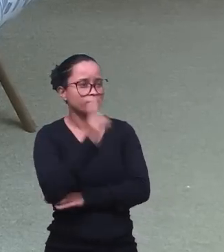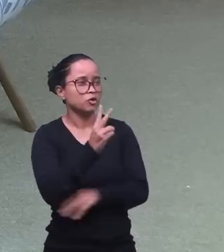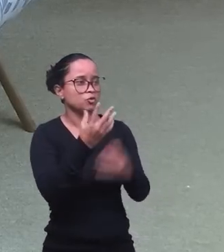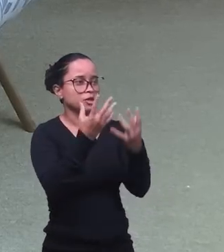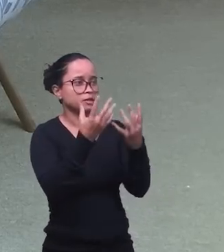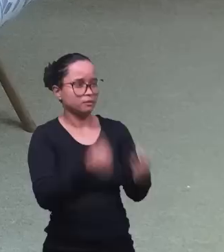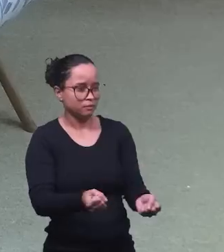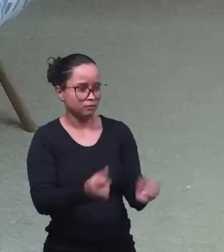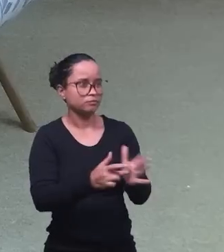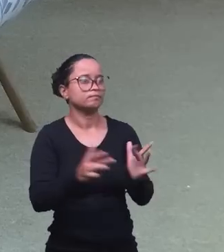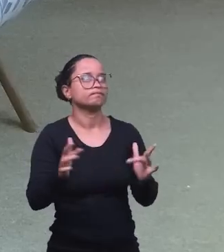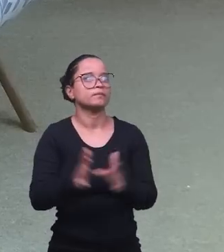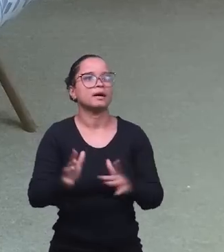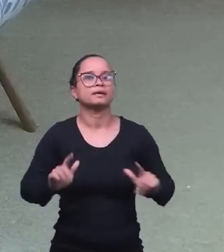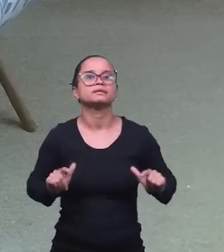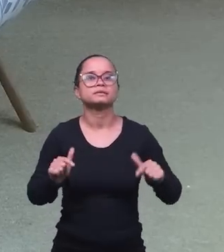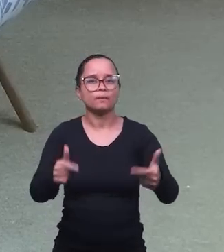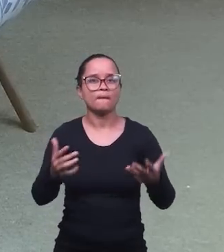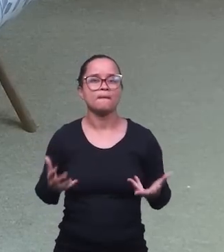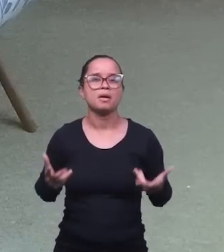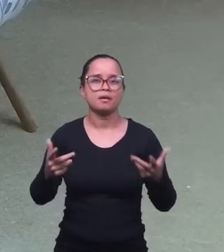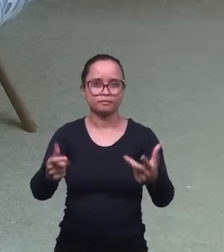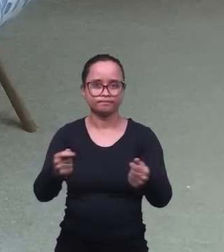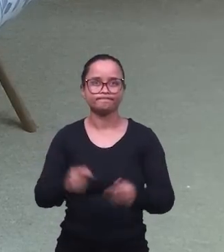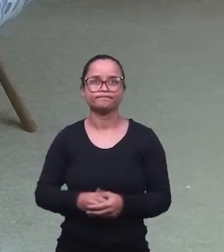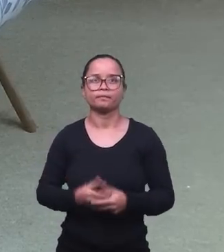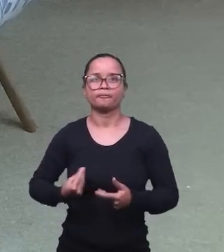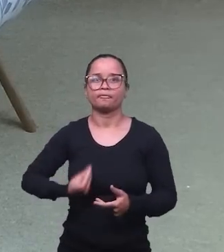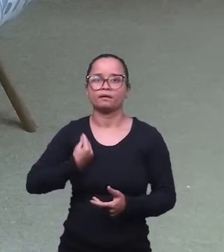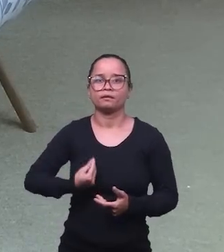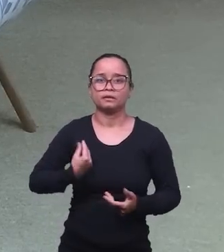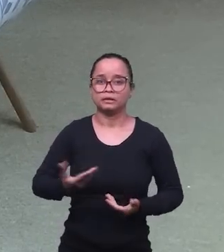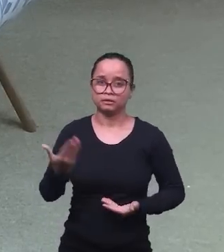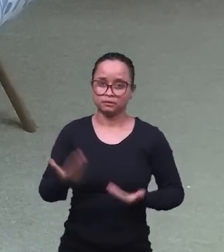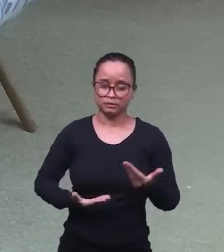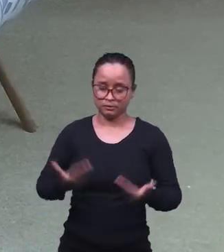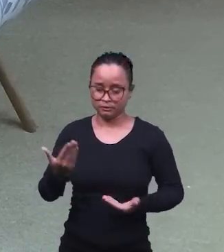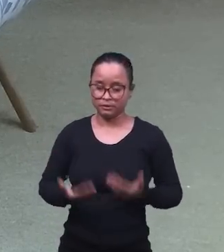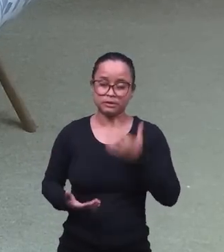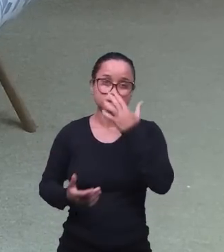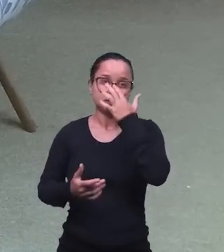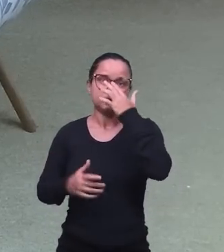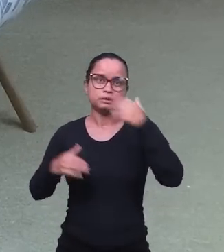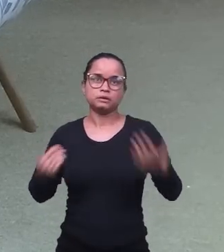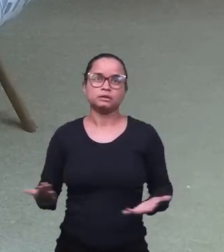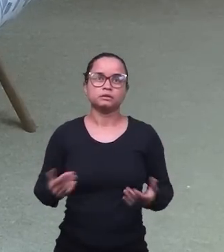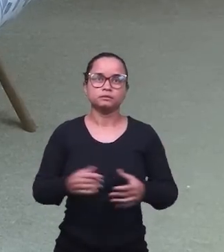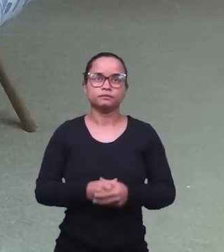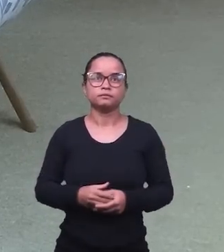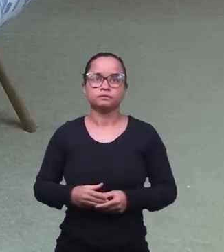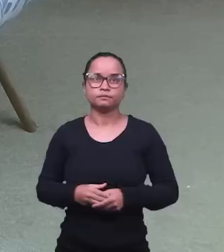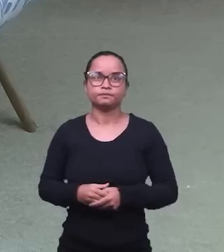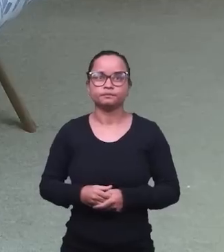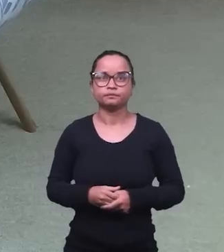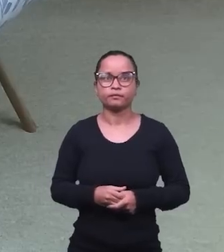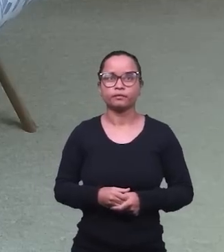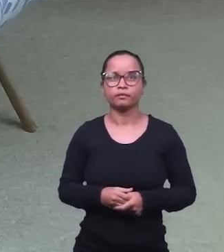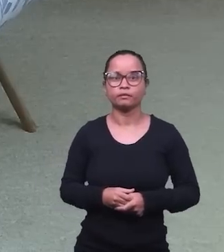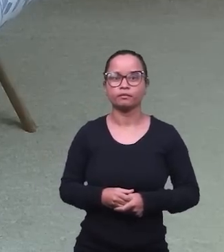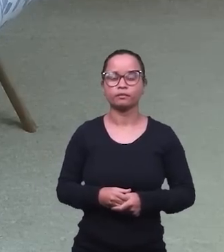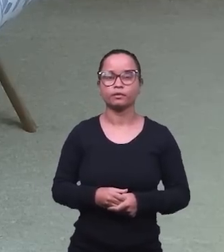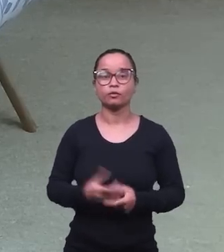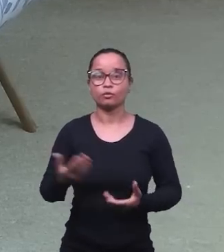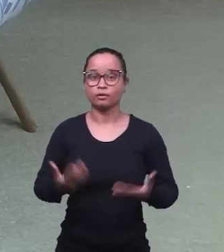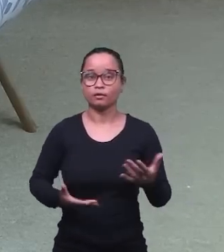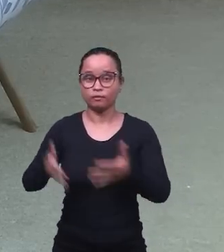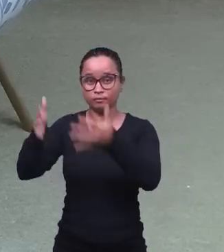Era uma grande operação do Espírito Santo na vida da igreja, né? A E história nós testemunhamos, a isso, história né? registra isso, né? E ao longo dos séculos nós vamos ver que